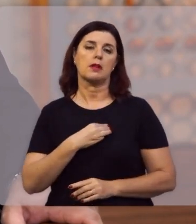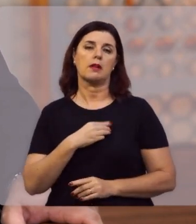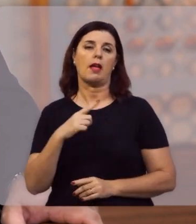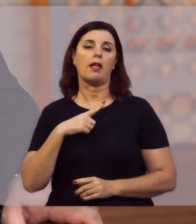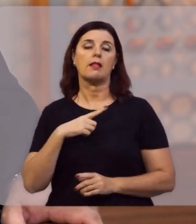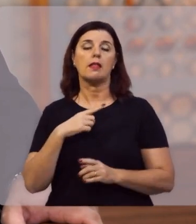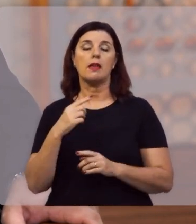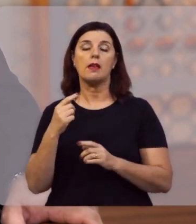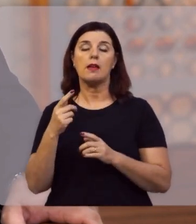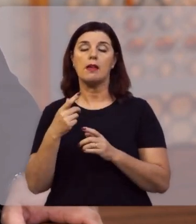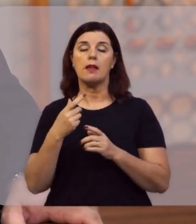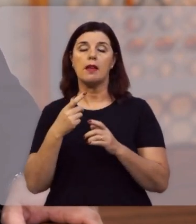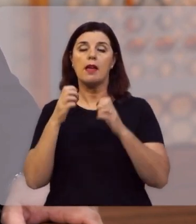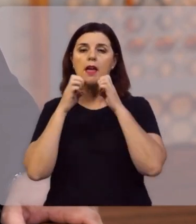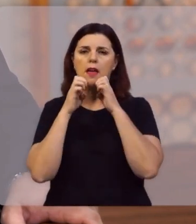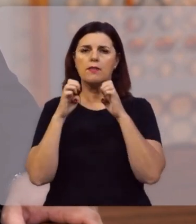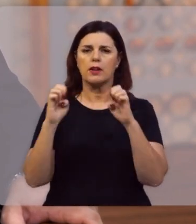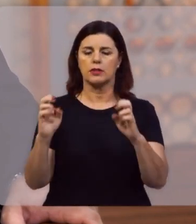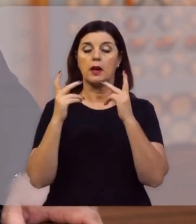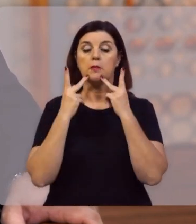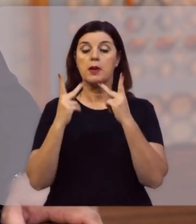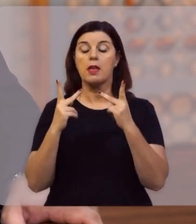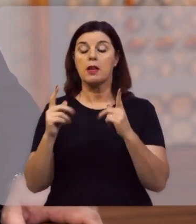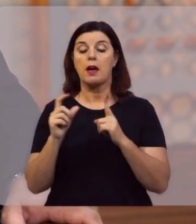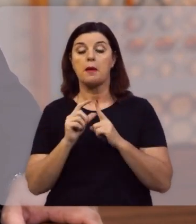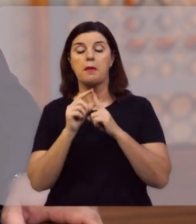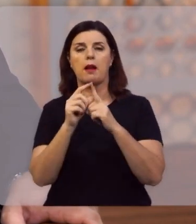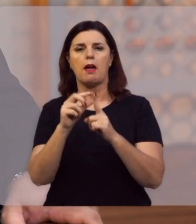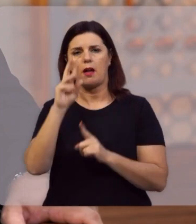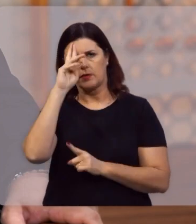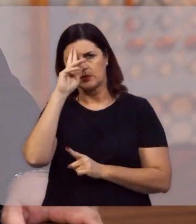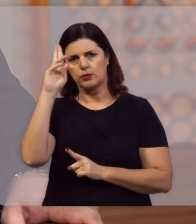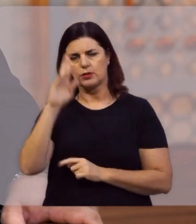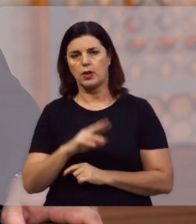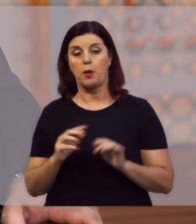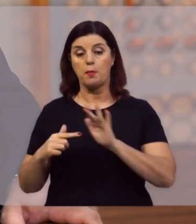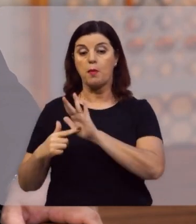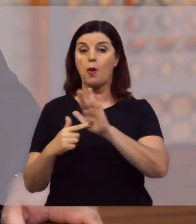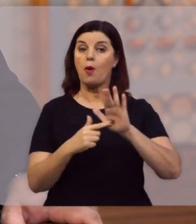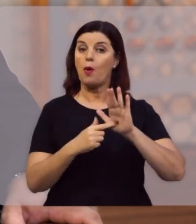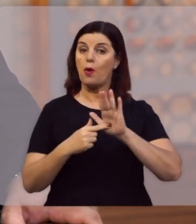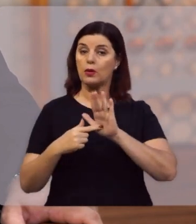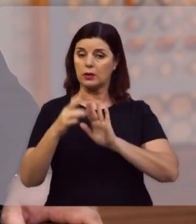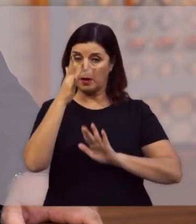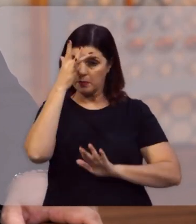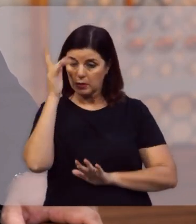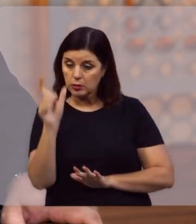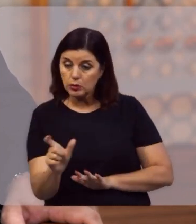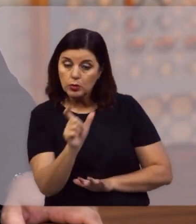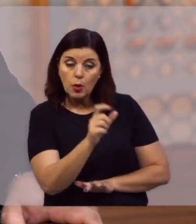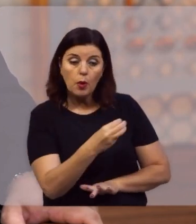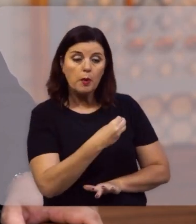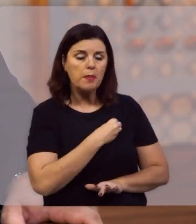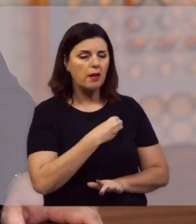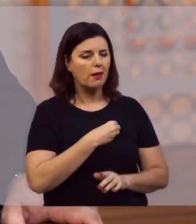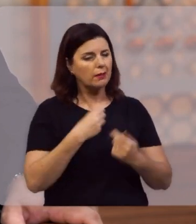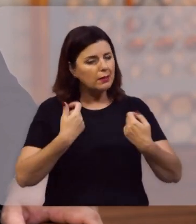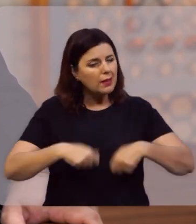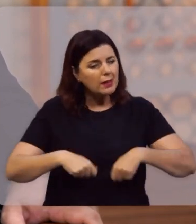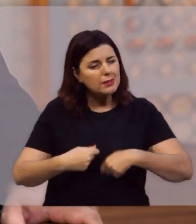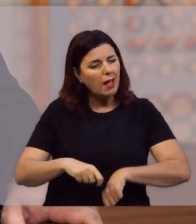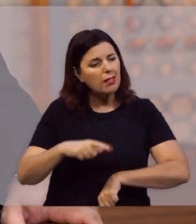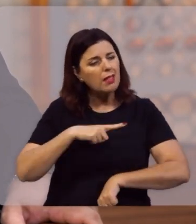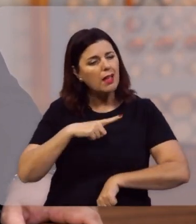a bandeira do Evangelho é pregar a palavra do senhor é mostrar para o pecador que as suas necessidades mais íntimas